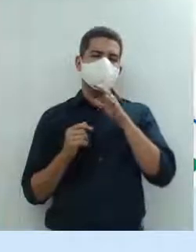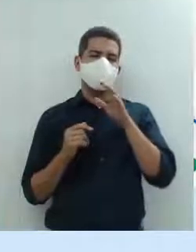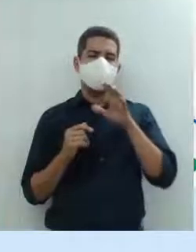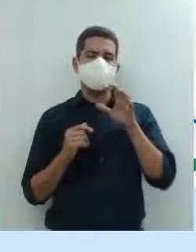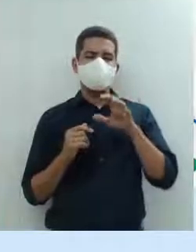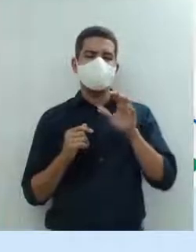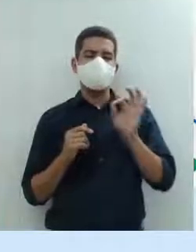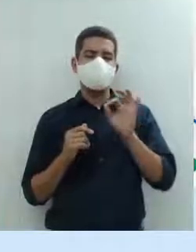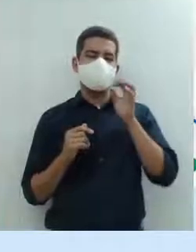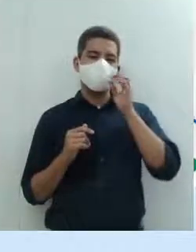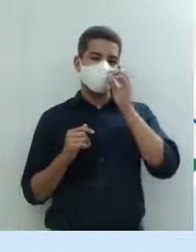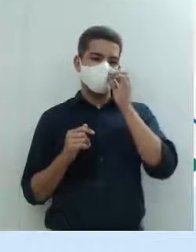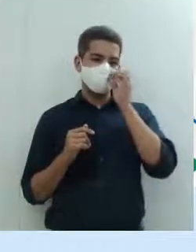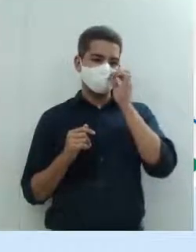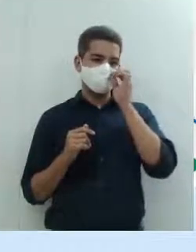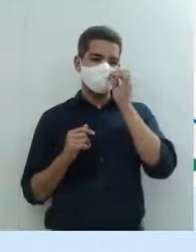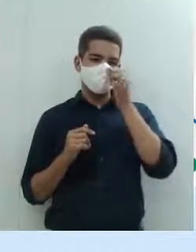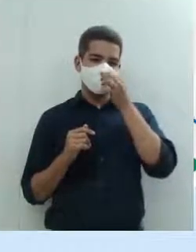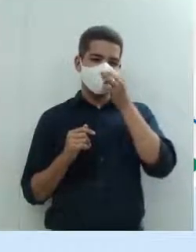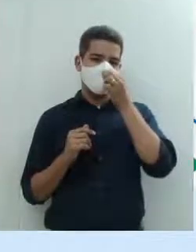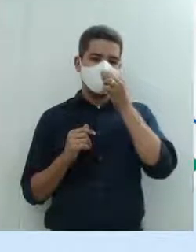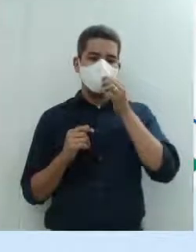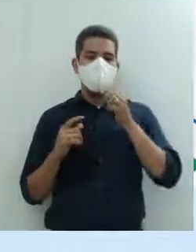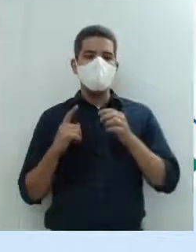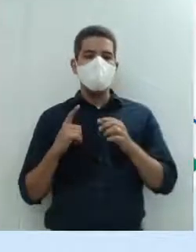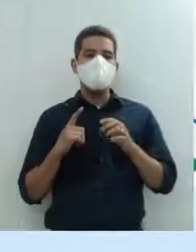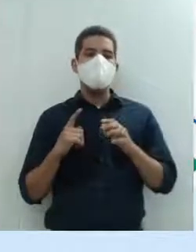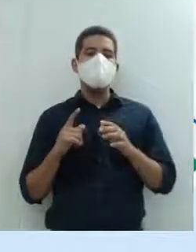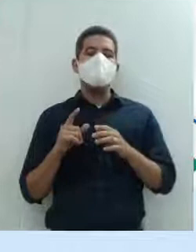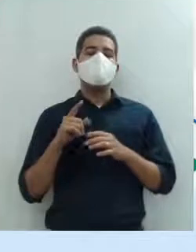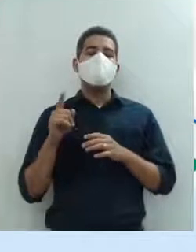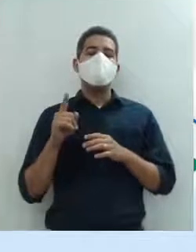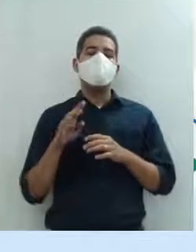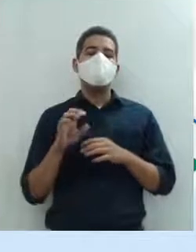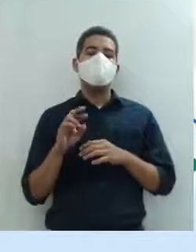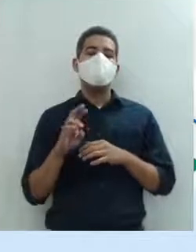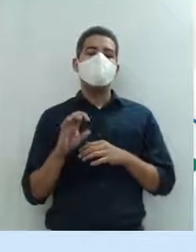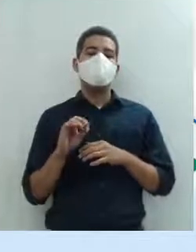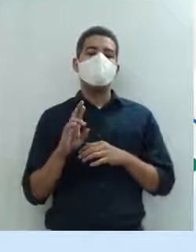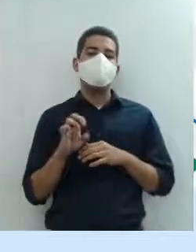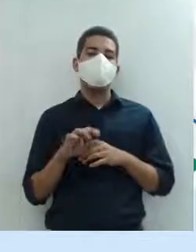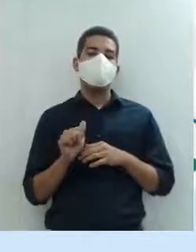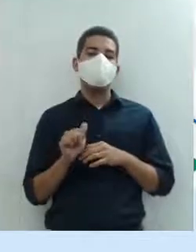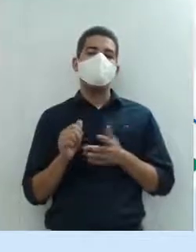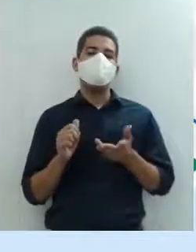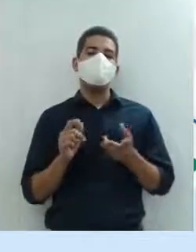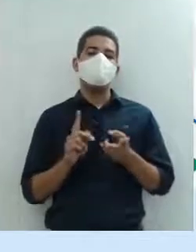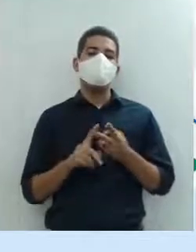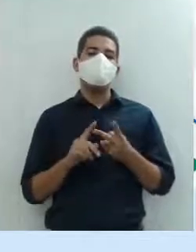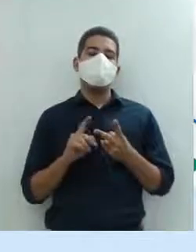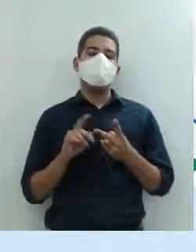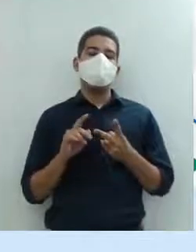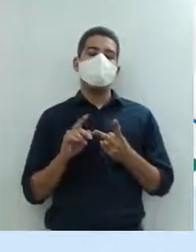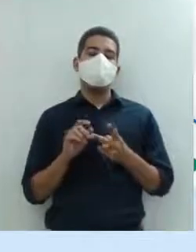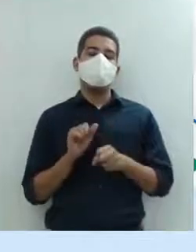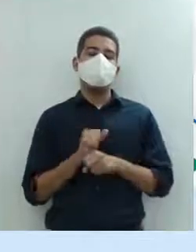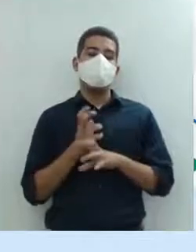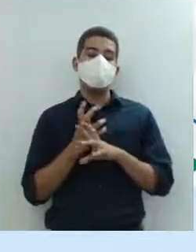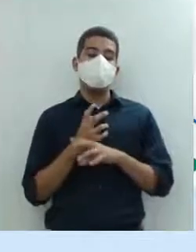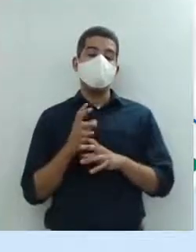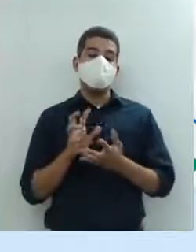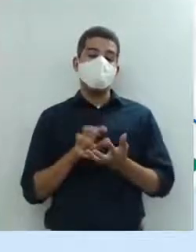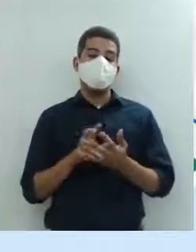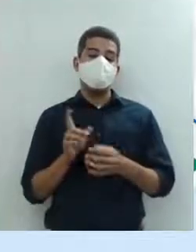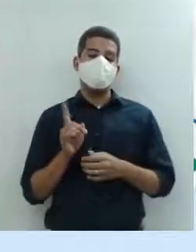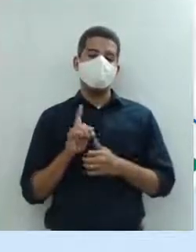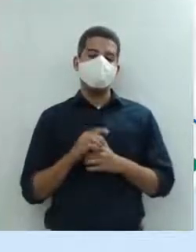né? Isso não vale muito para as regiões ali do Planalto da Borborema, o Agreste Pernambucano, que é um pouco mais elevado, e tem